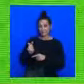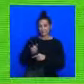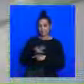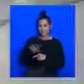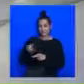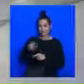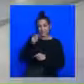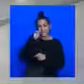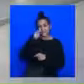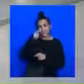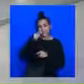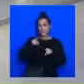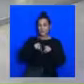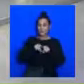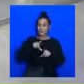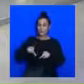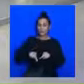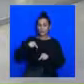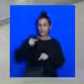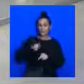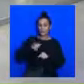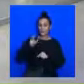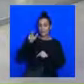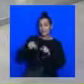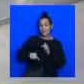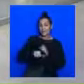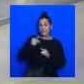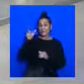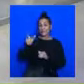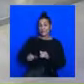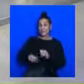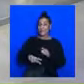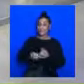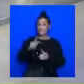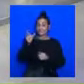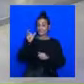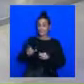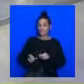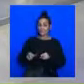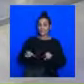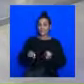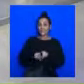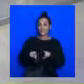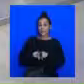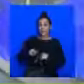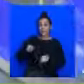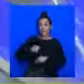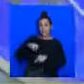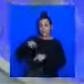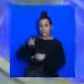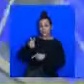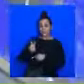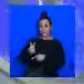Você em casa conferindo também o número sorteado, é a primeira coluna. A segunda coluna também, número